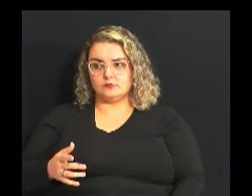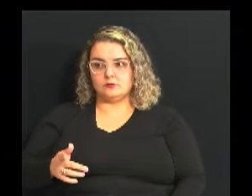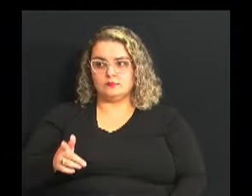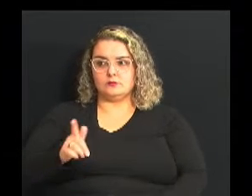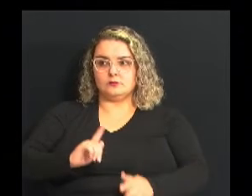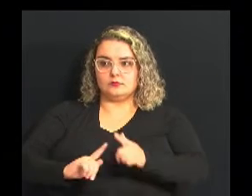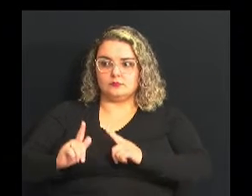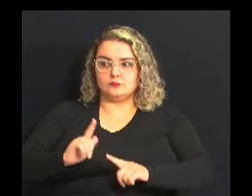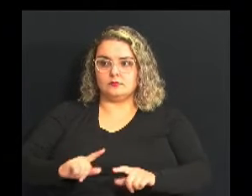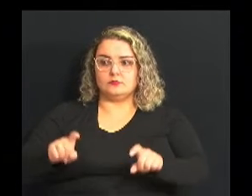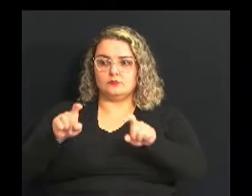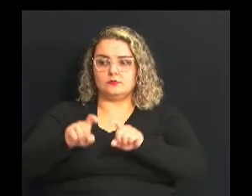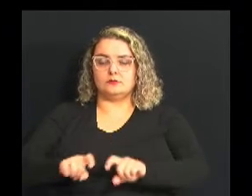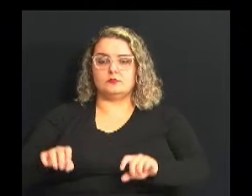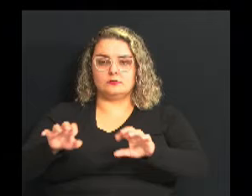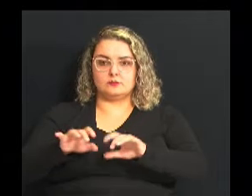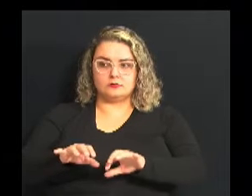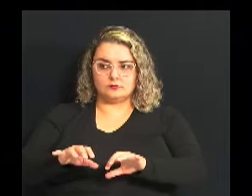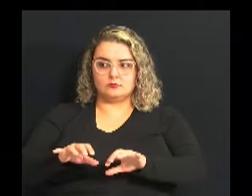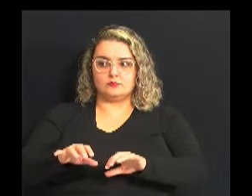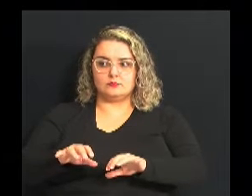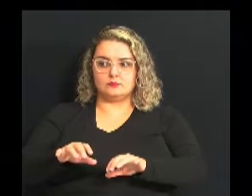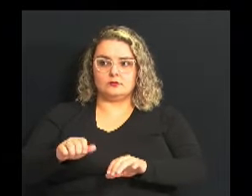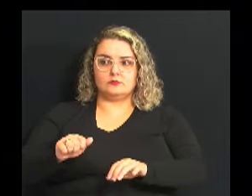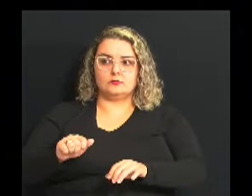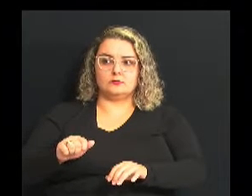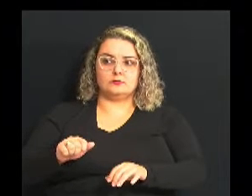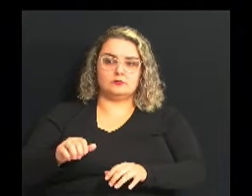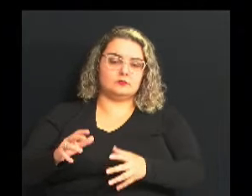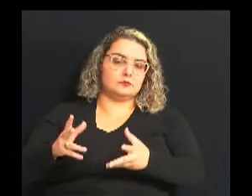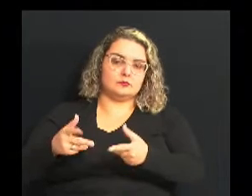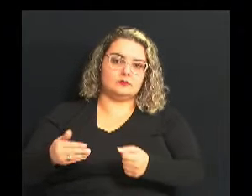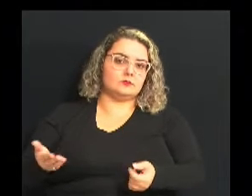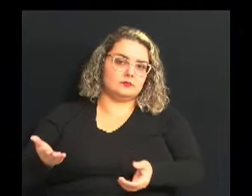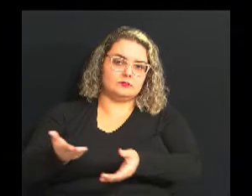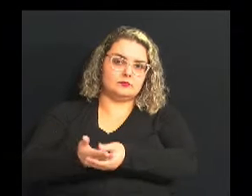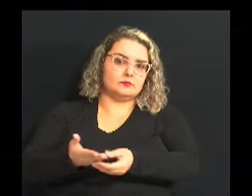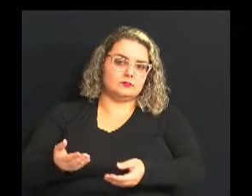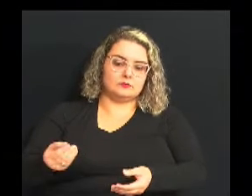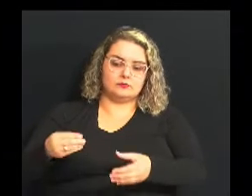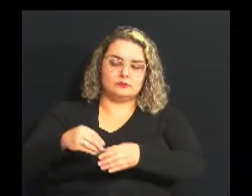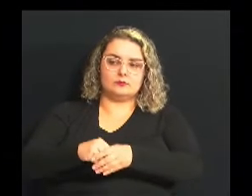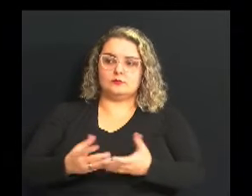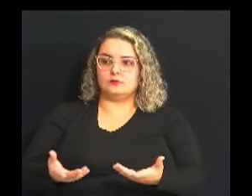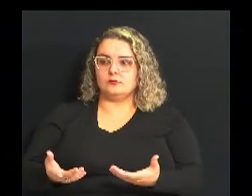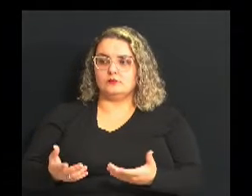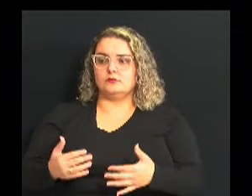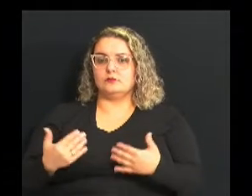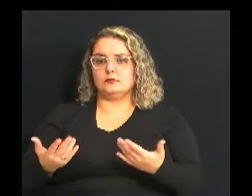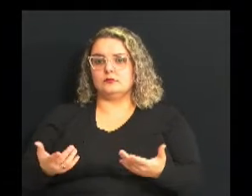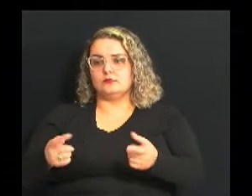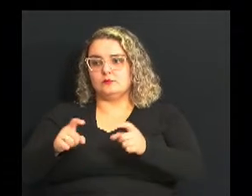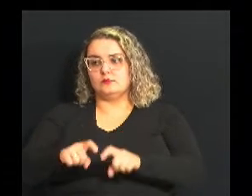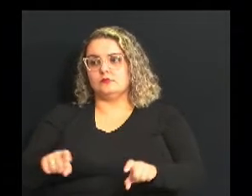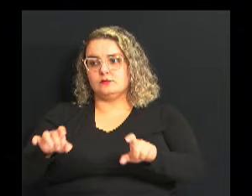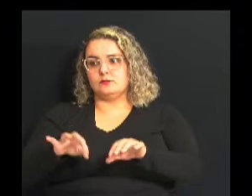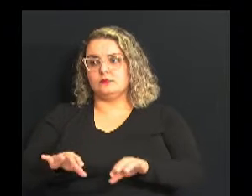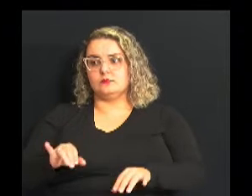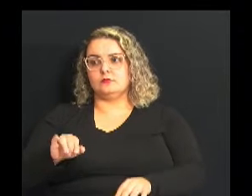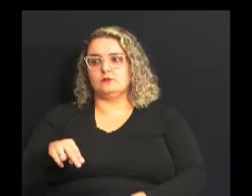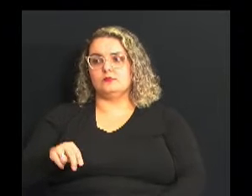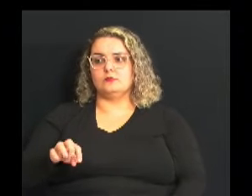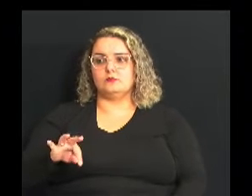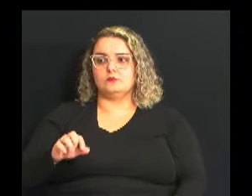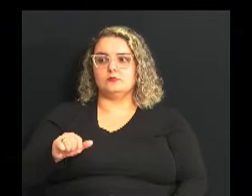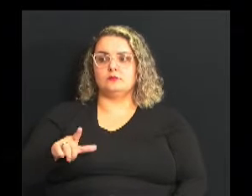computadores no GLPI. Então, a gente consegue ver os programas, né, que estão instalados nos computadores, consegue ver o uso do disco, né,